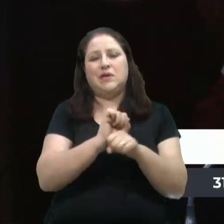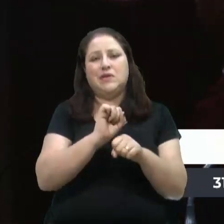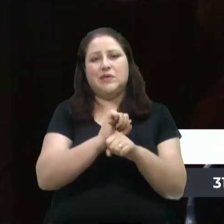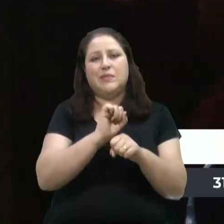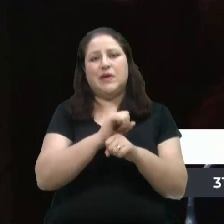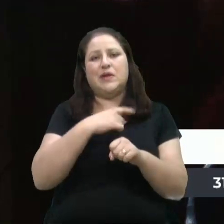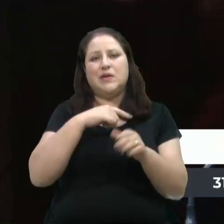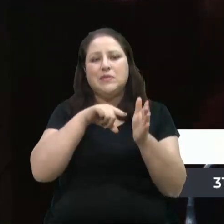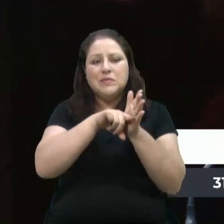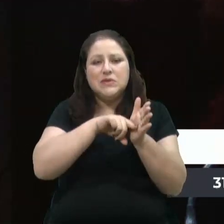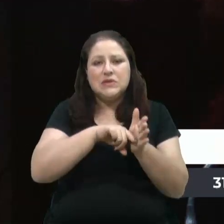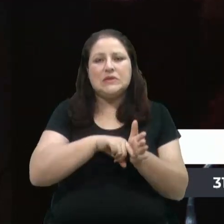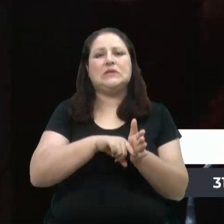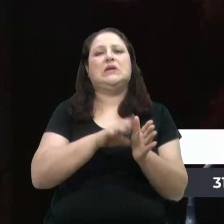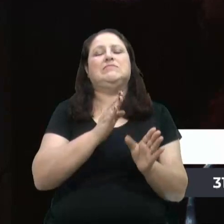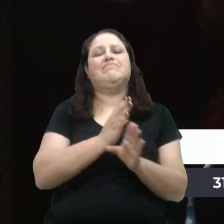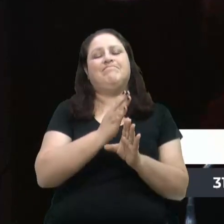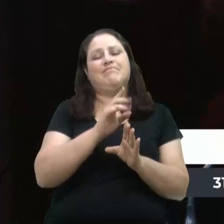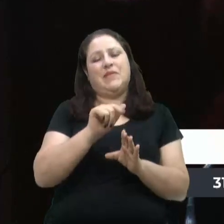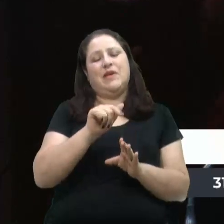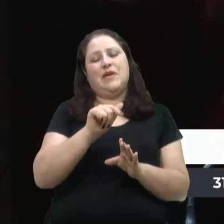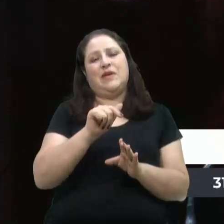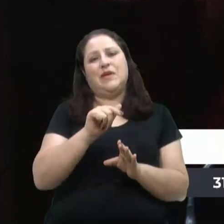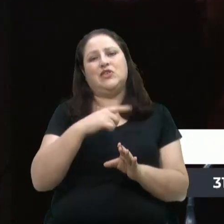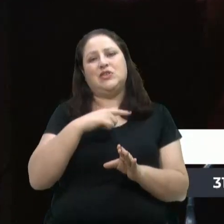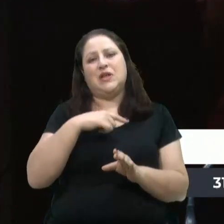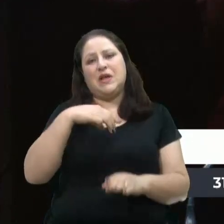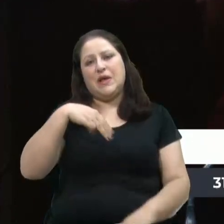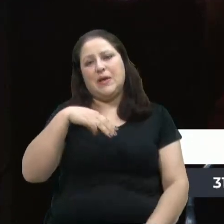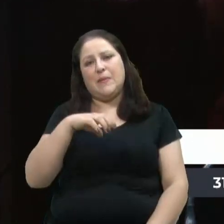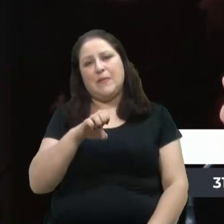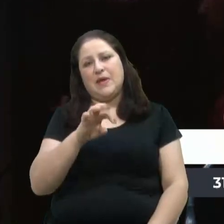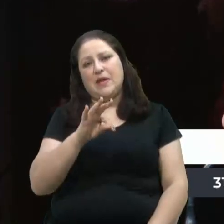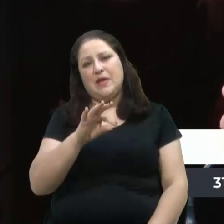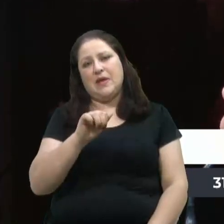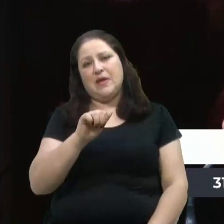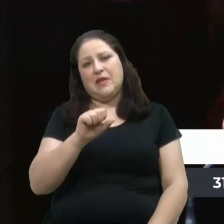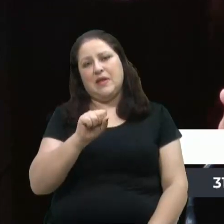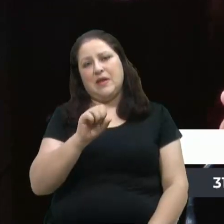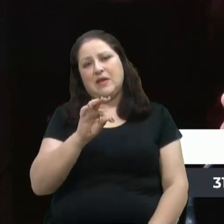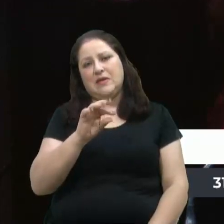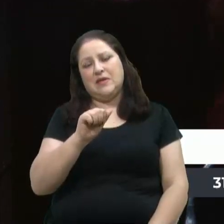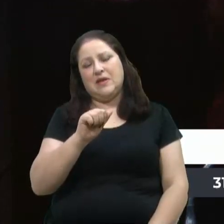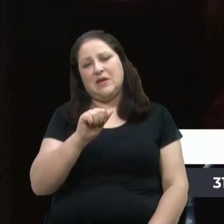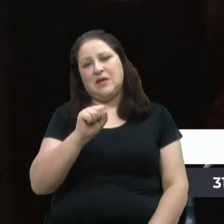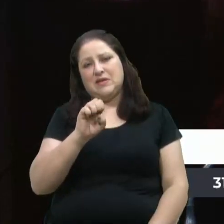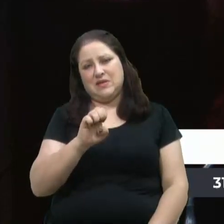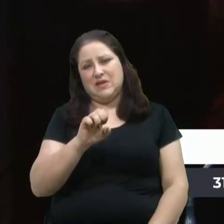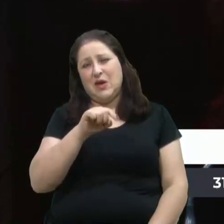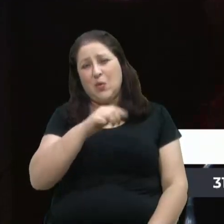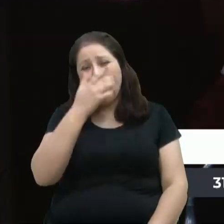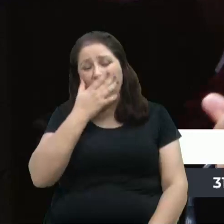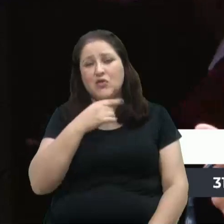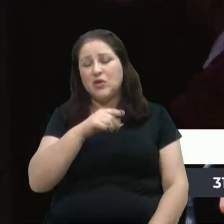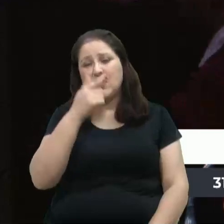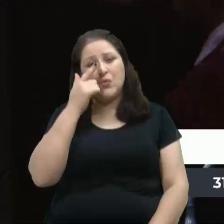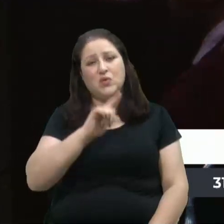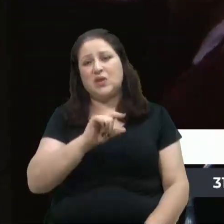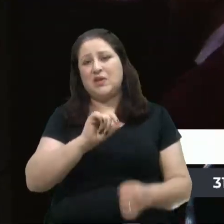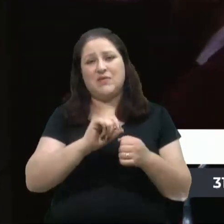vai ser um caso muito triste mas de alguém que sequer vai conseguir fazer a biópsia Provavelmente em função do